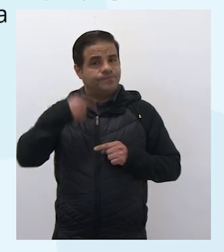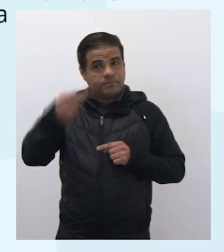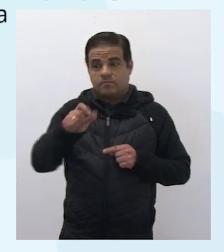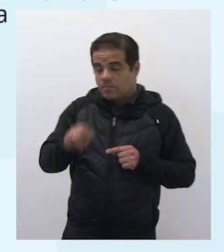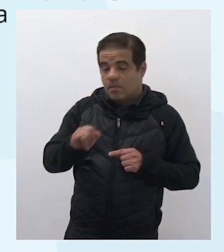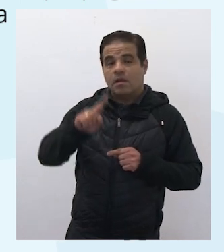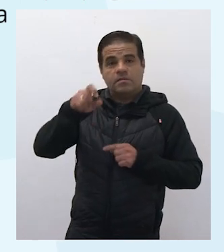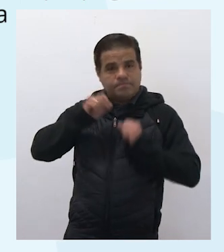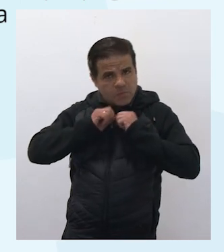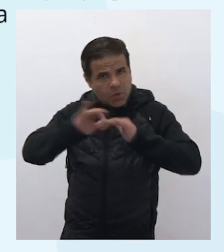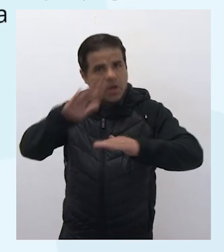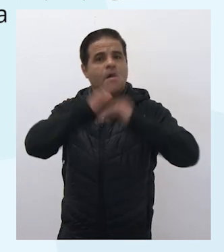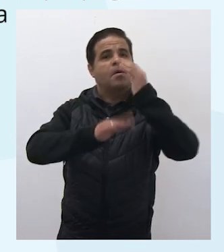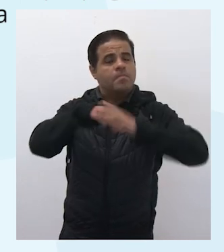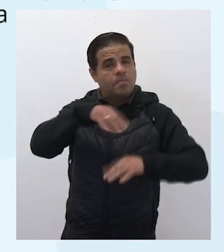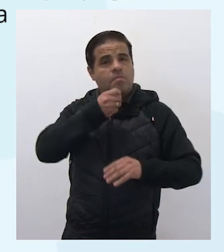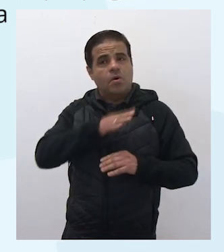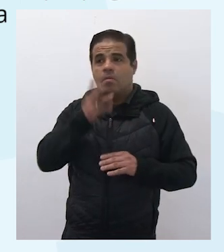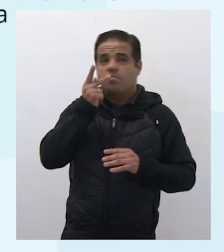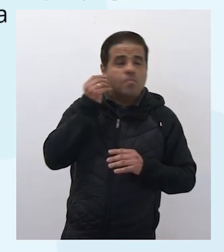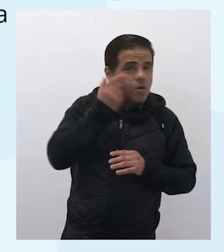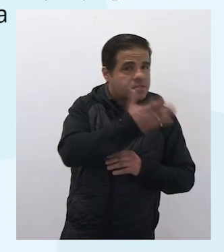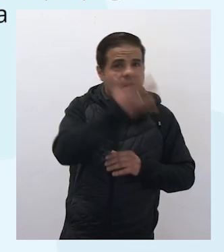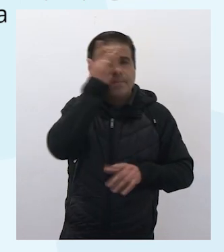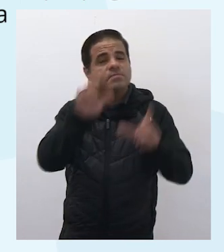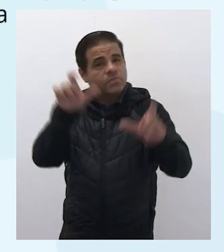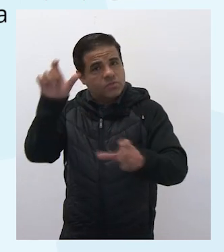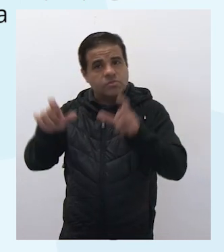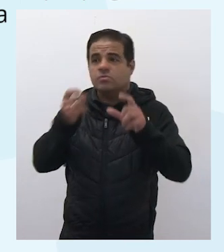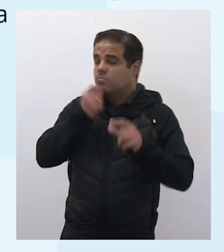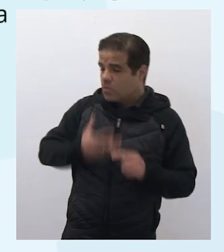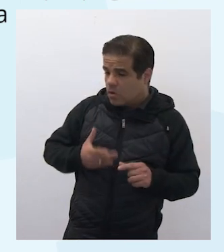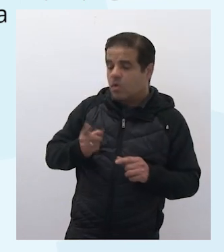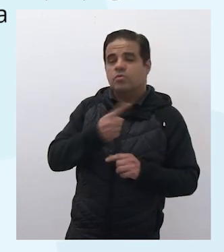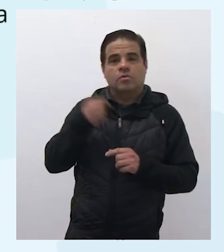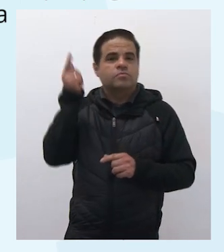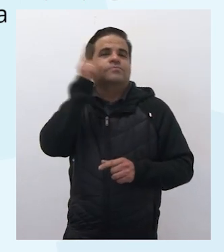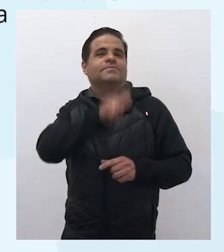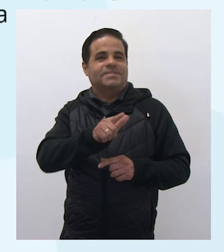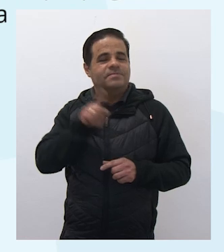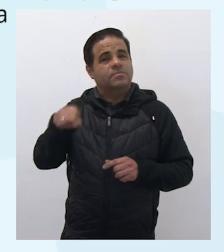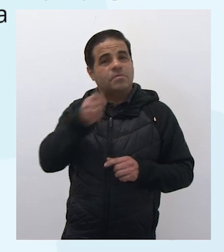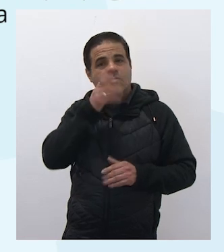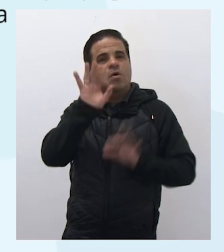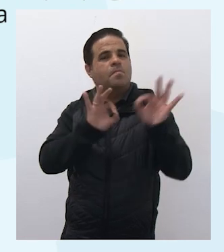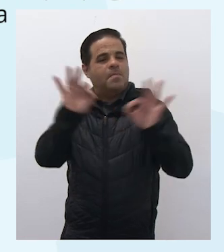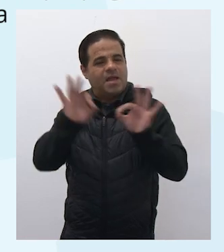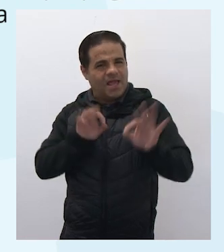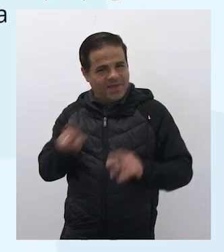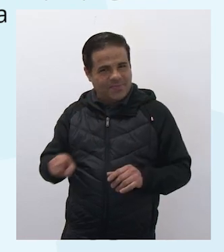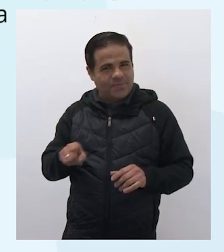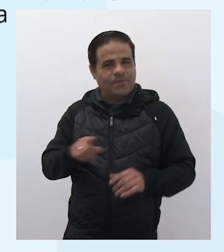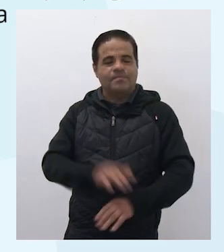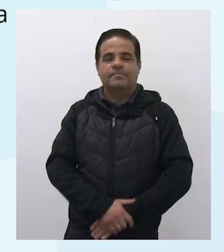disseminar as boas práticas, mostrar para as outras pessoas o que de bom nós conseguimos com esse plano.